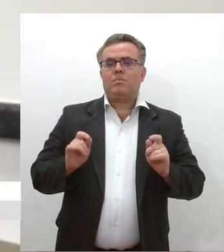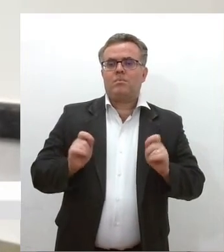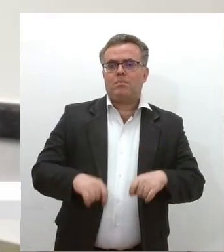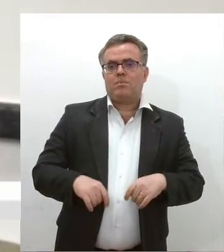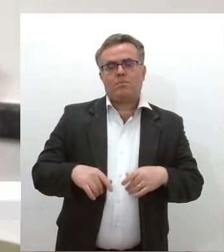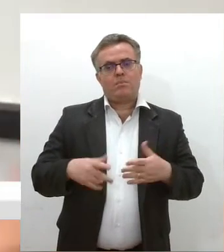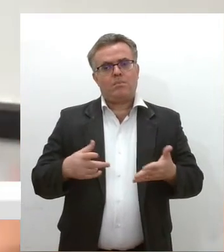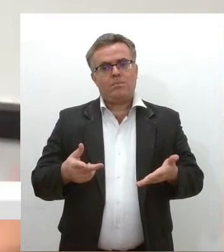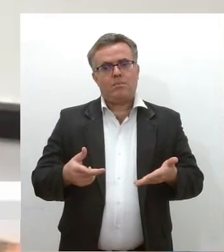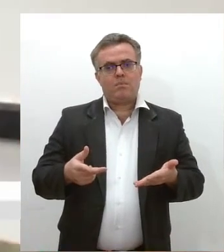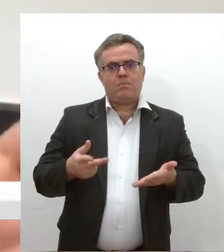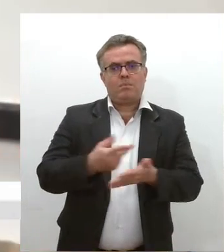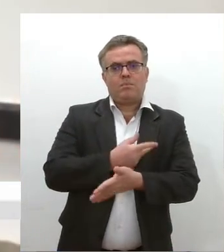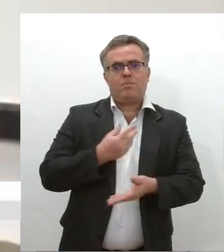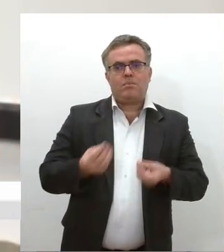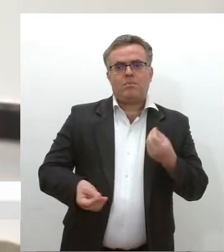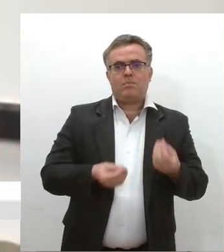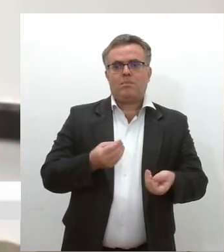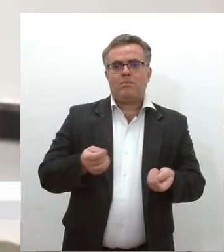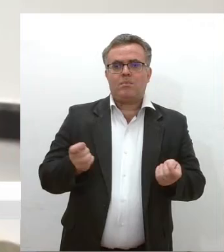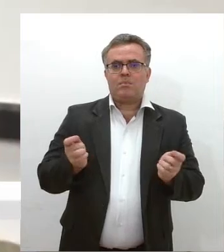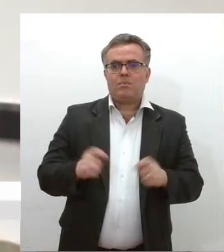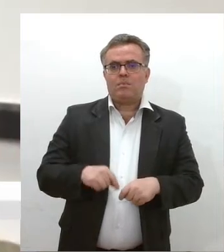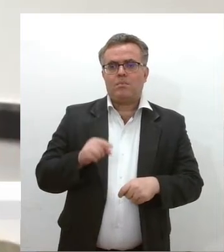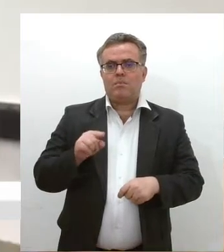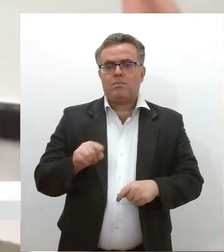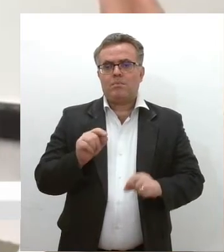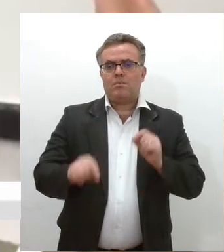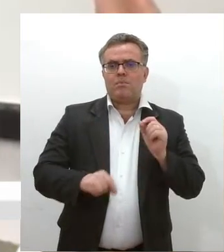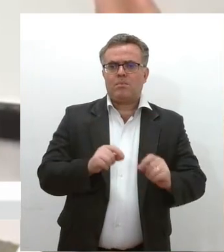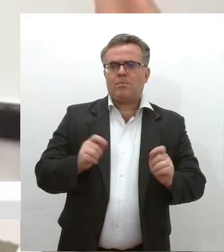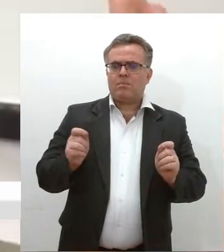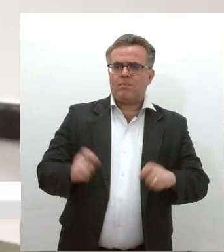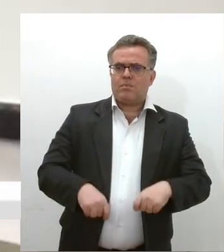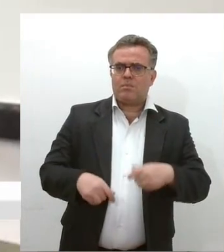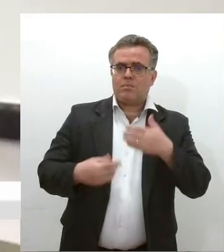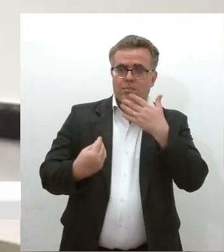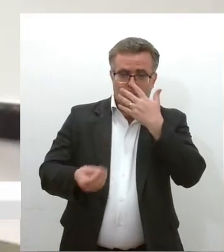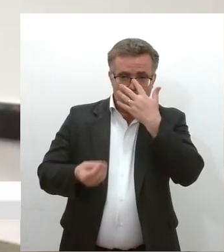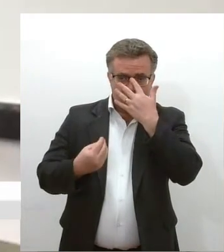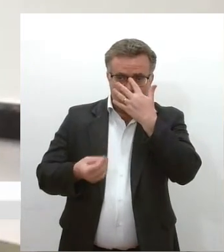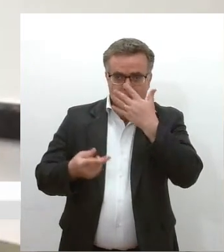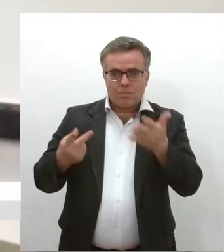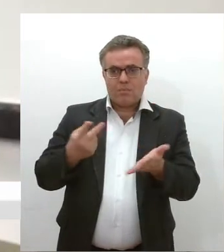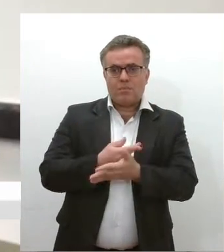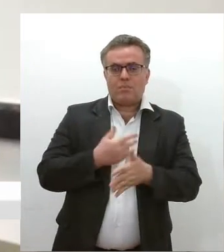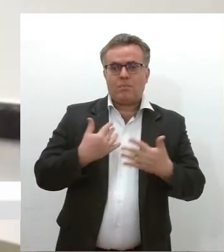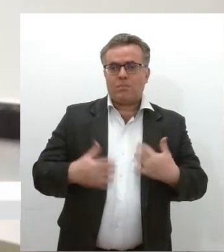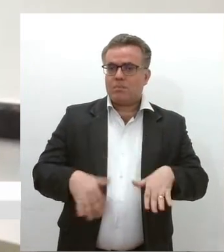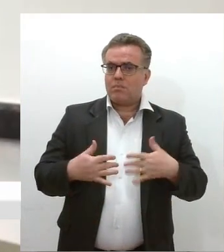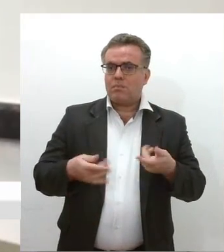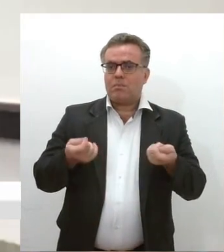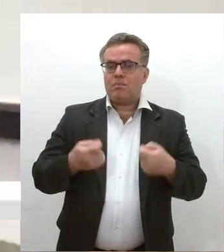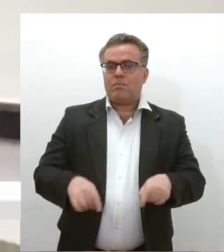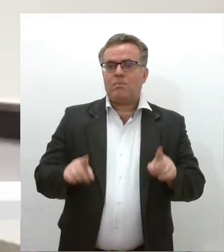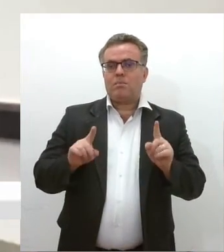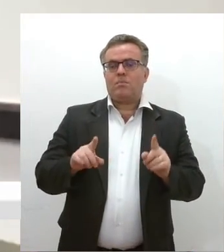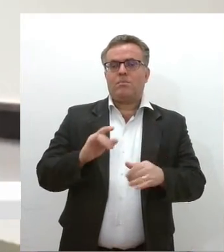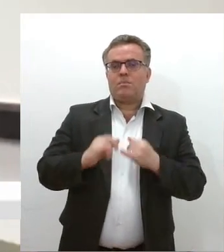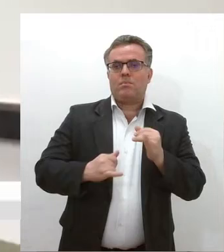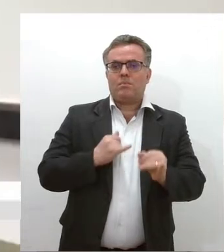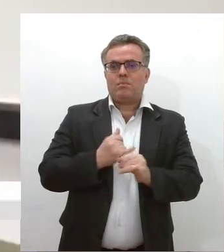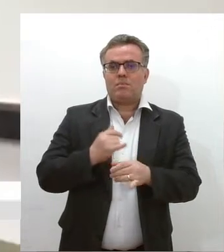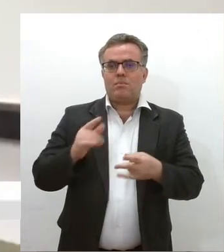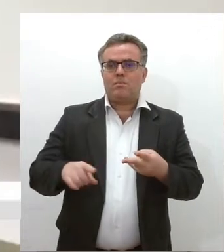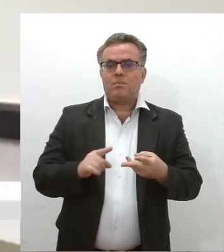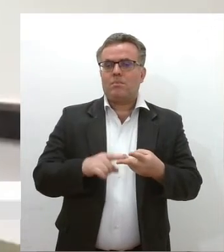Então, assim, você pode simplesmente pegar seu velho calendário, não precisa ter internet, não precisa ter